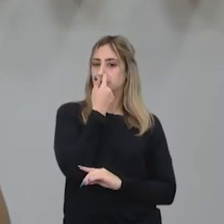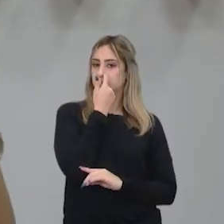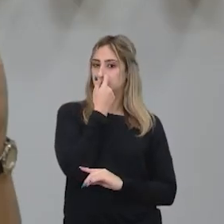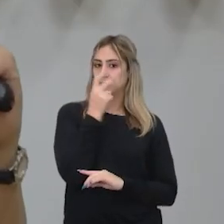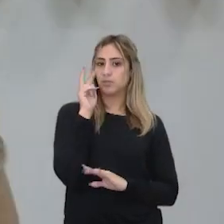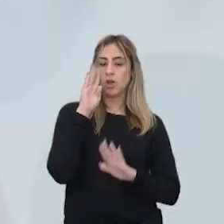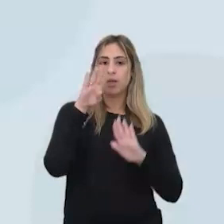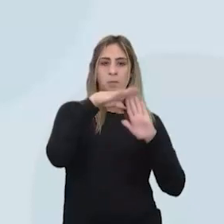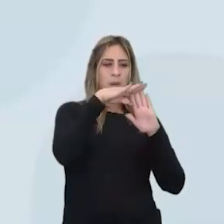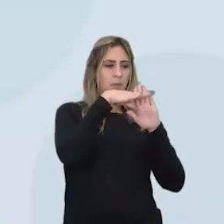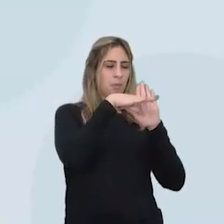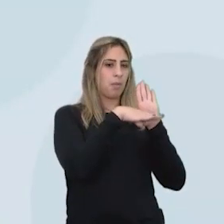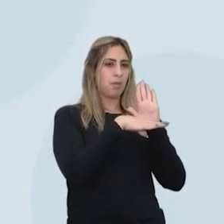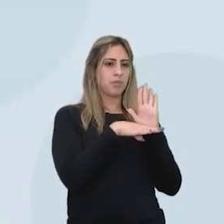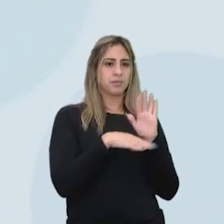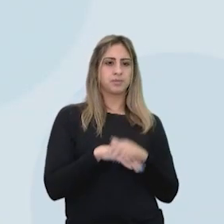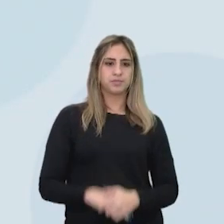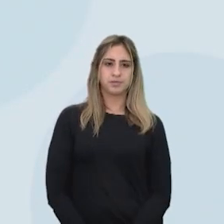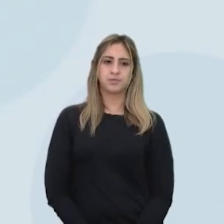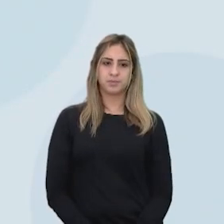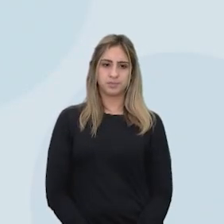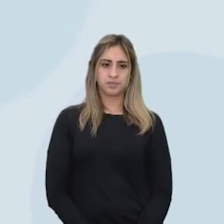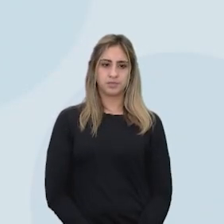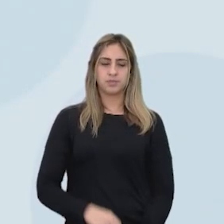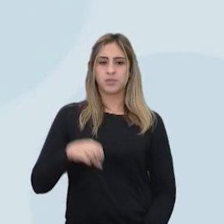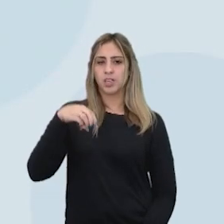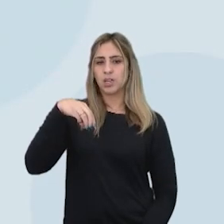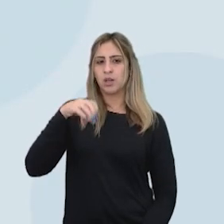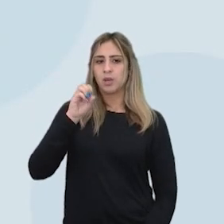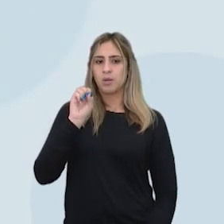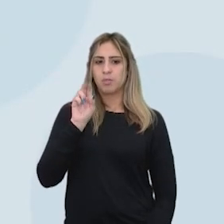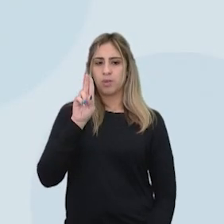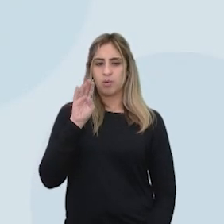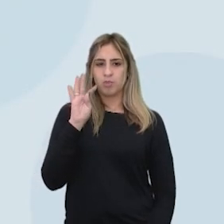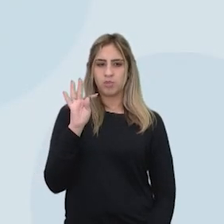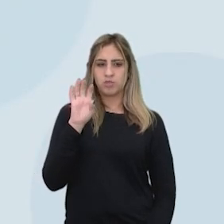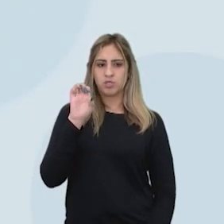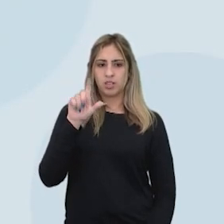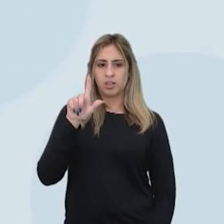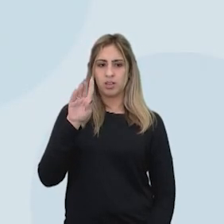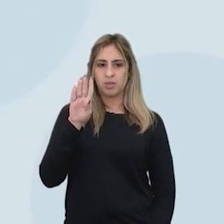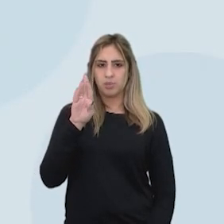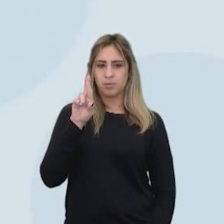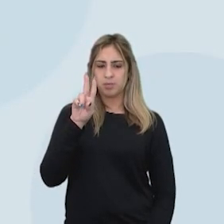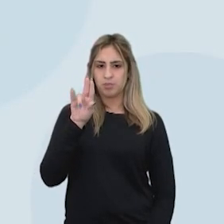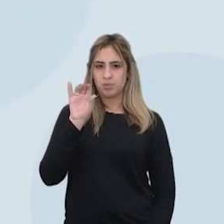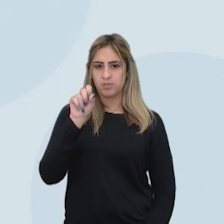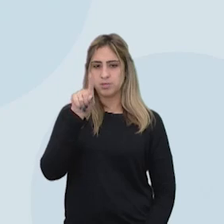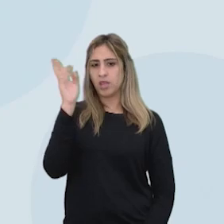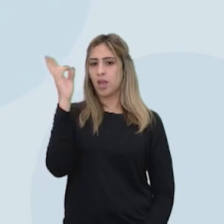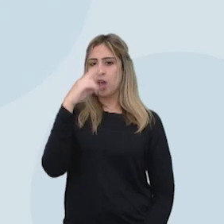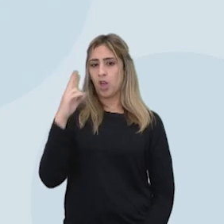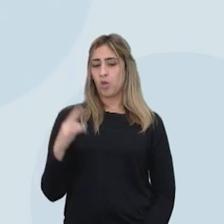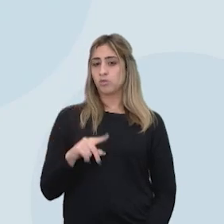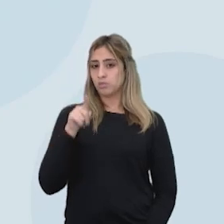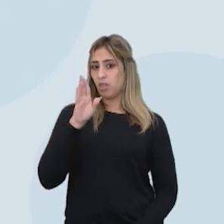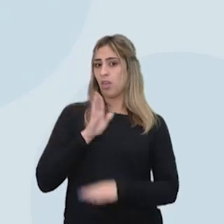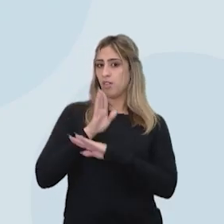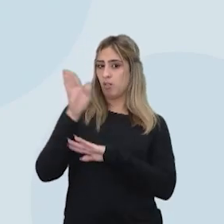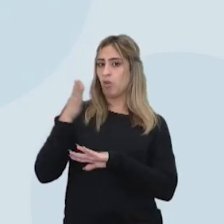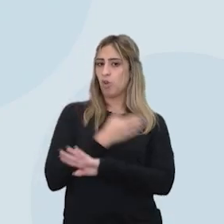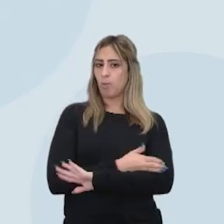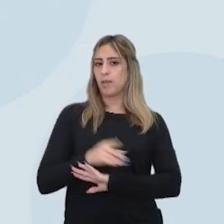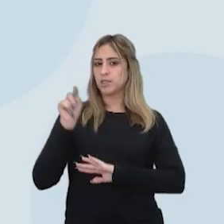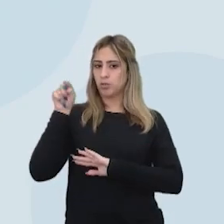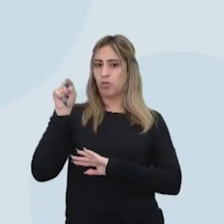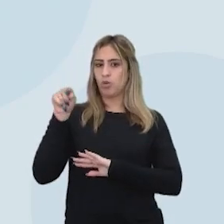essa lista. Começando lá onde ela falou do Monte Elbrus, né? Na Rússia, que foi quando você começou, né? Foi em quando 2012. eu comecei. Já começou bem, né, gente?